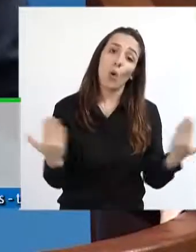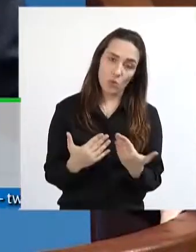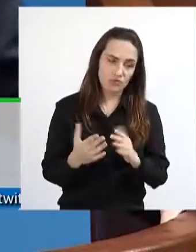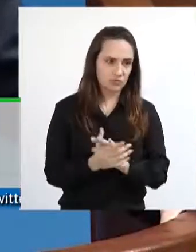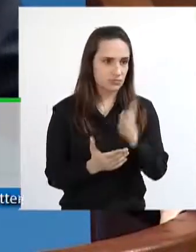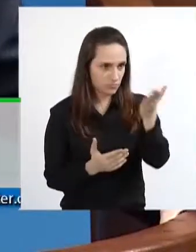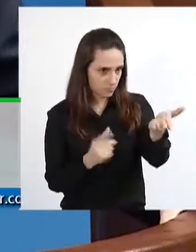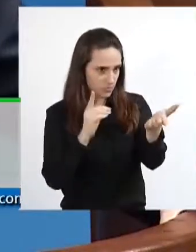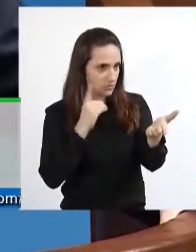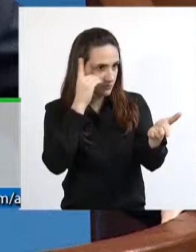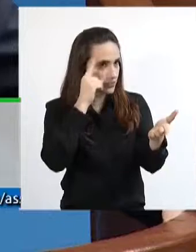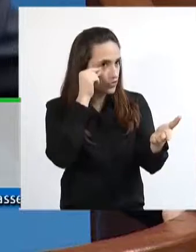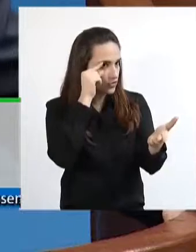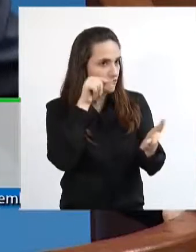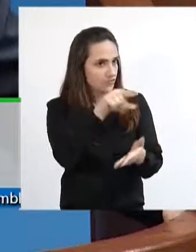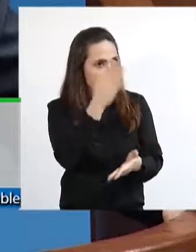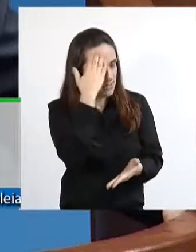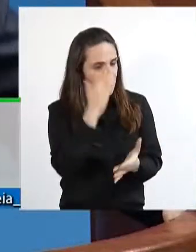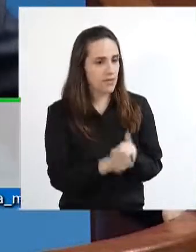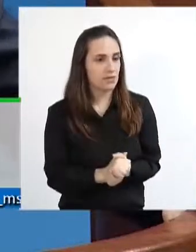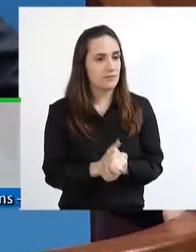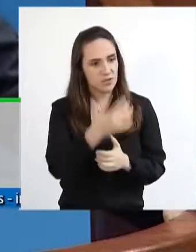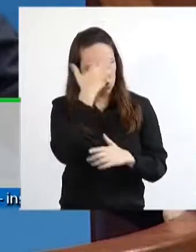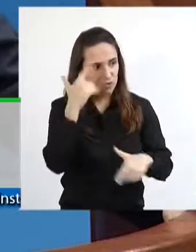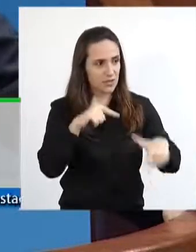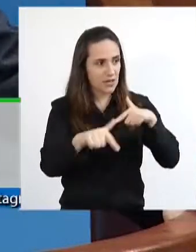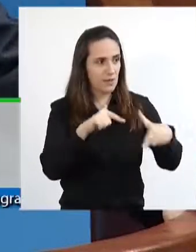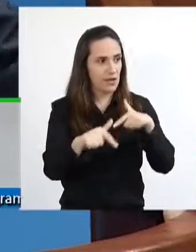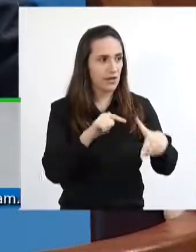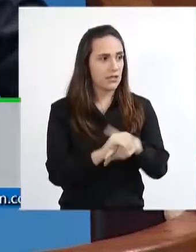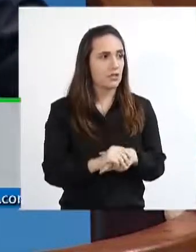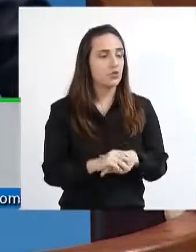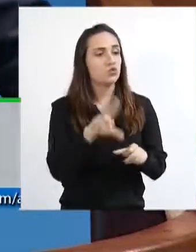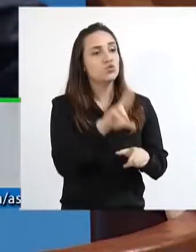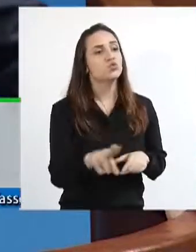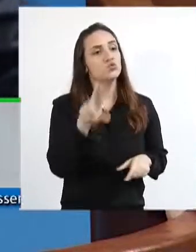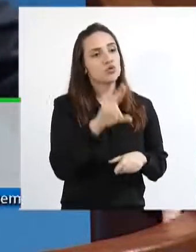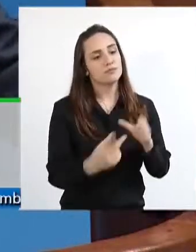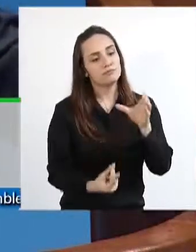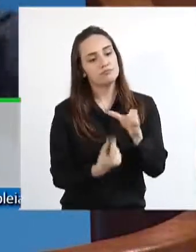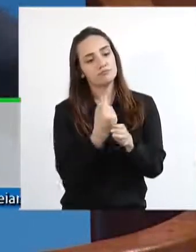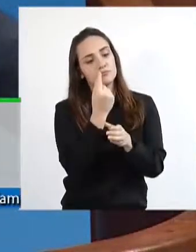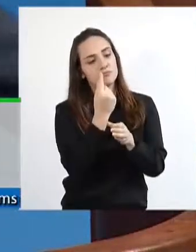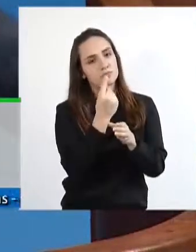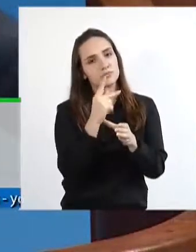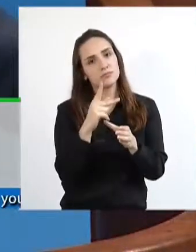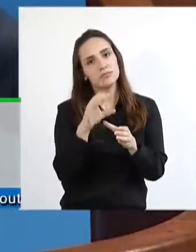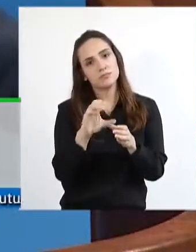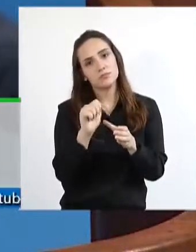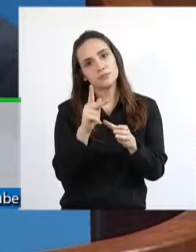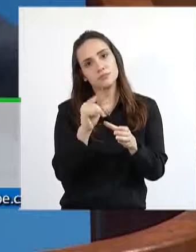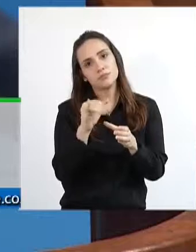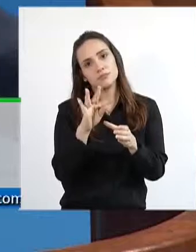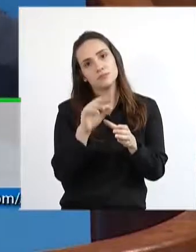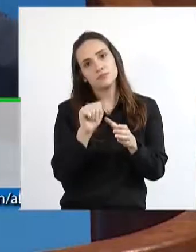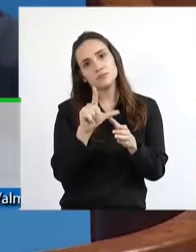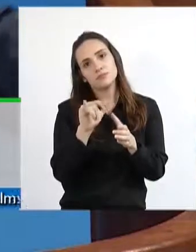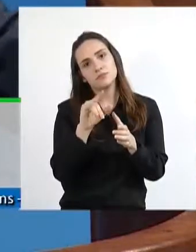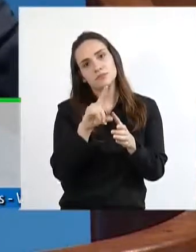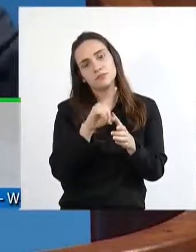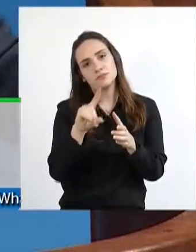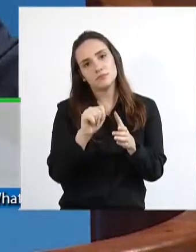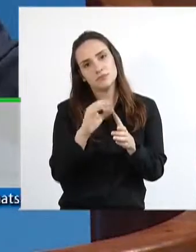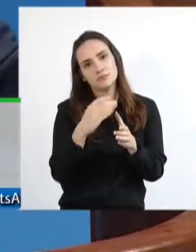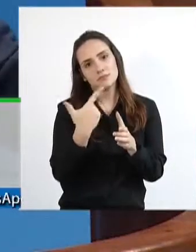deputado Gerson, claro, se os trabalhadores optarem pelo sistema de capitalização e começarem a contribuir lá,